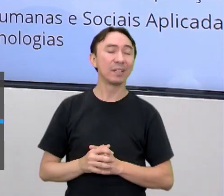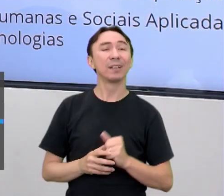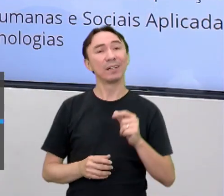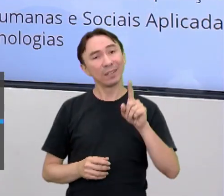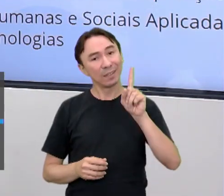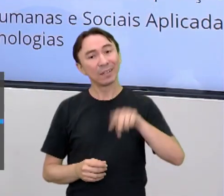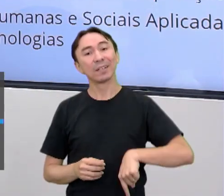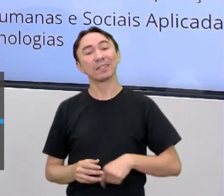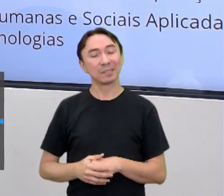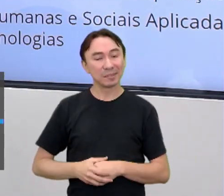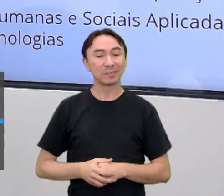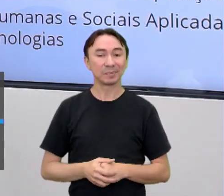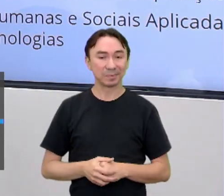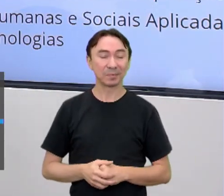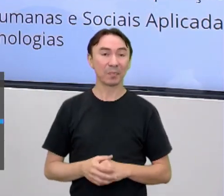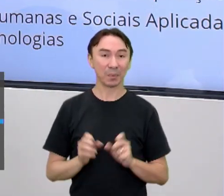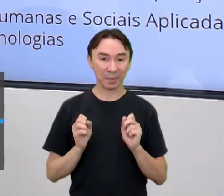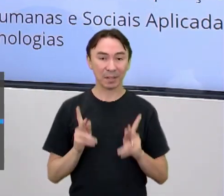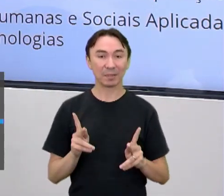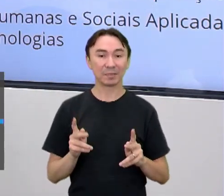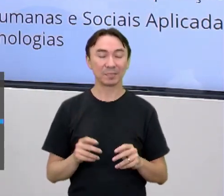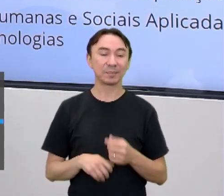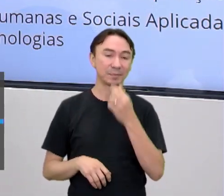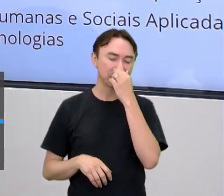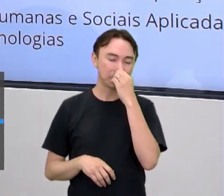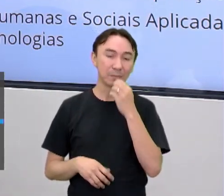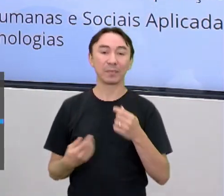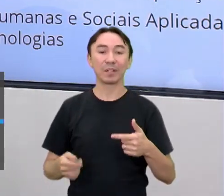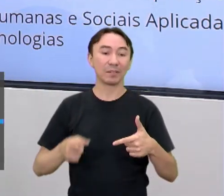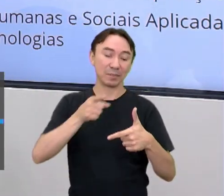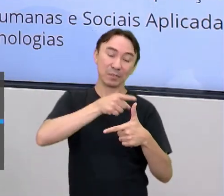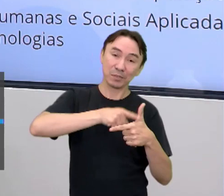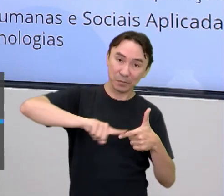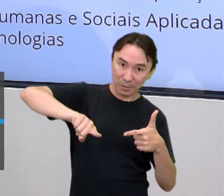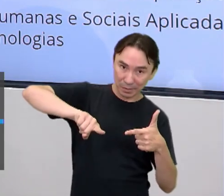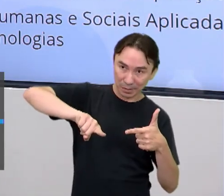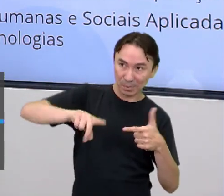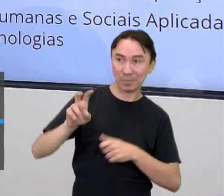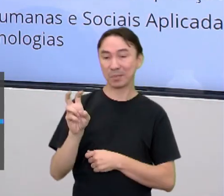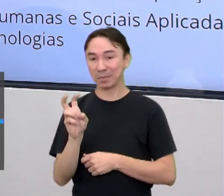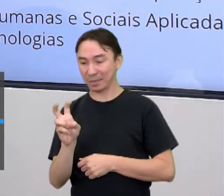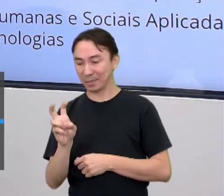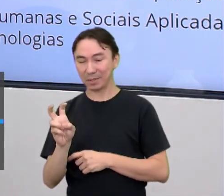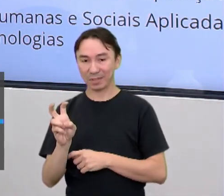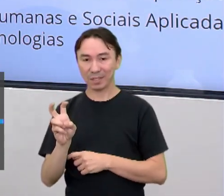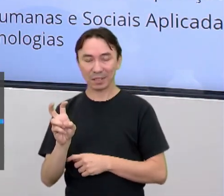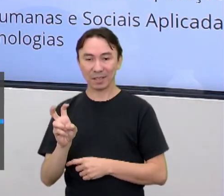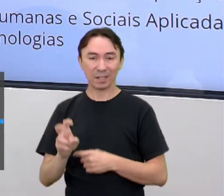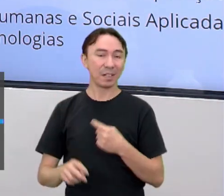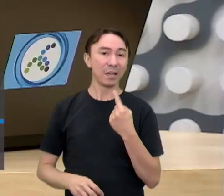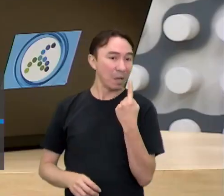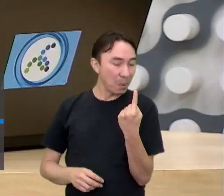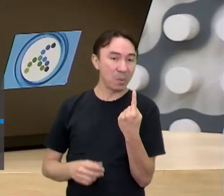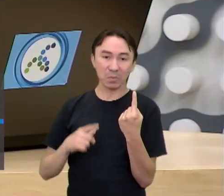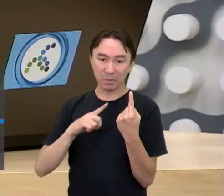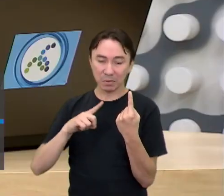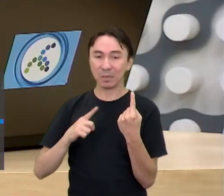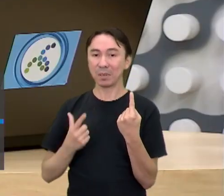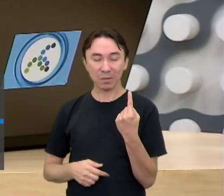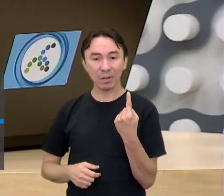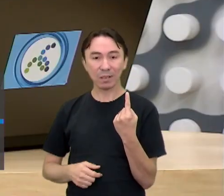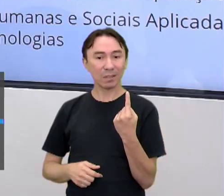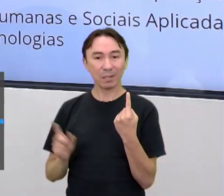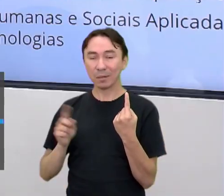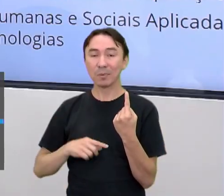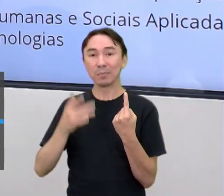mais possibilidades, tá ok? Então, toda vez que você divide por 5, na realidade não é só 1 que tem, são 5. Toda vez que você divide